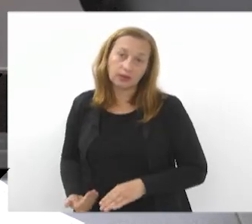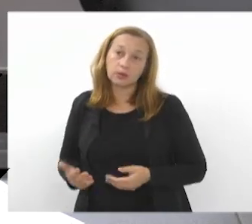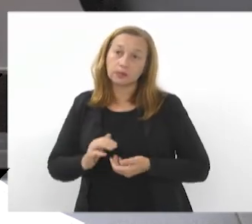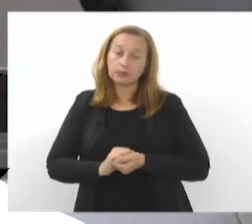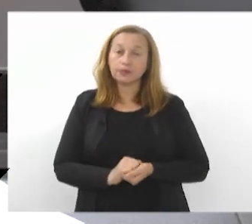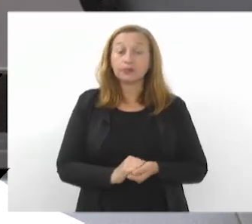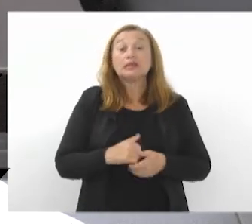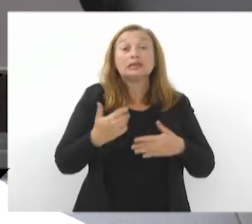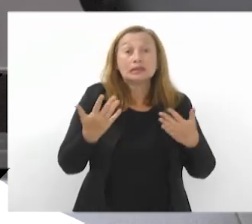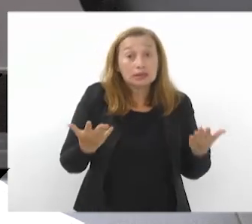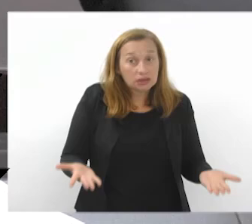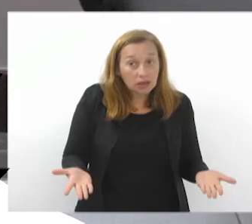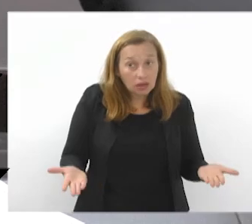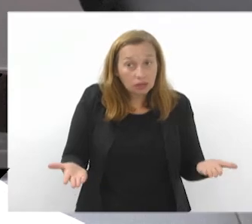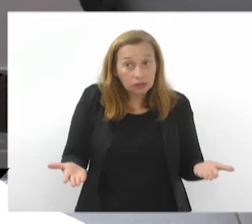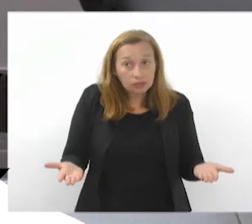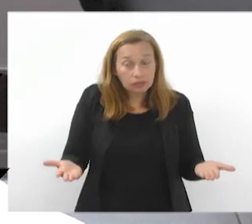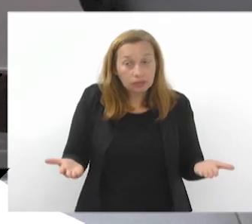Então,